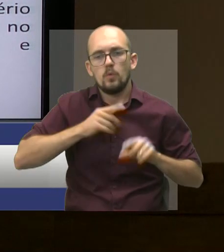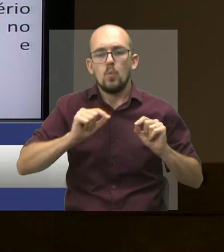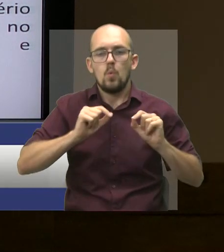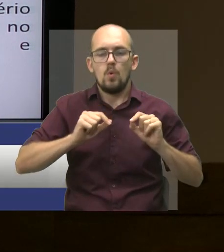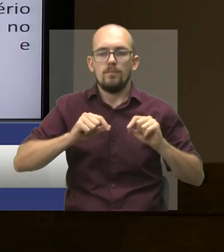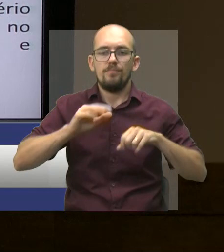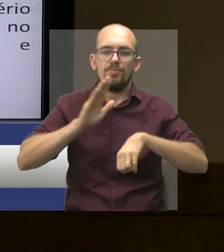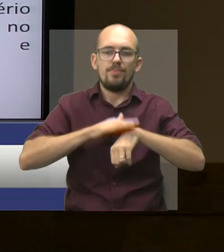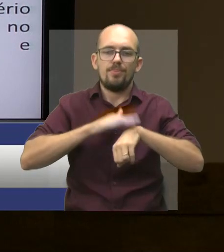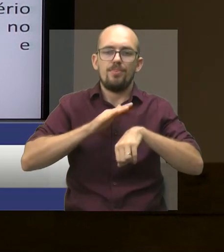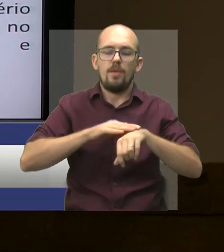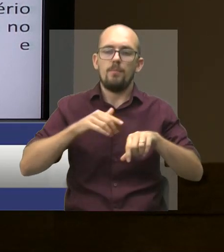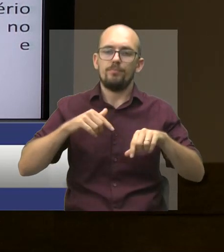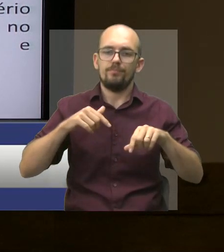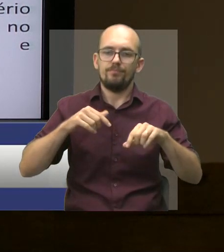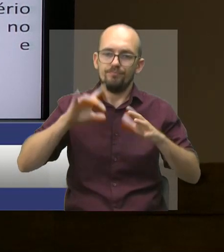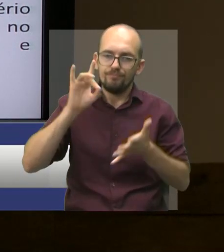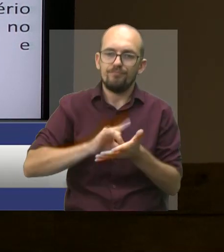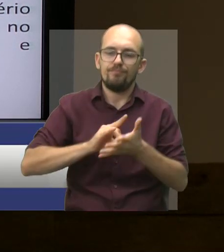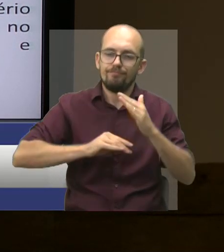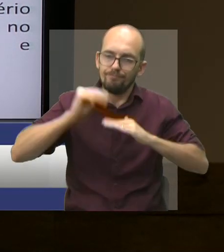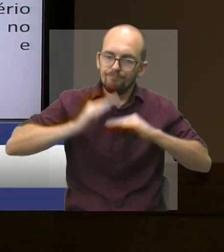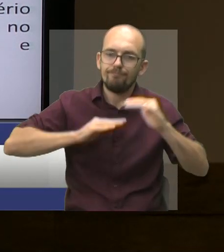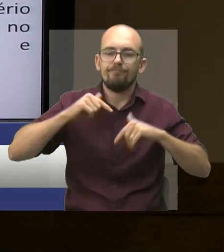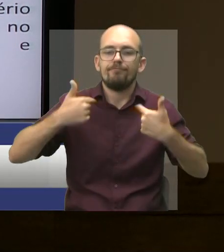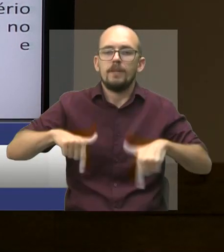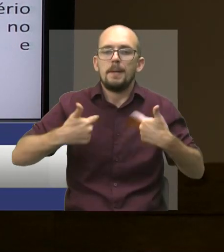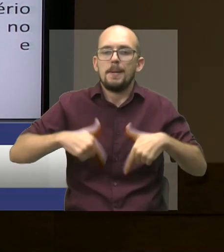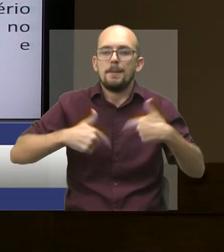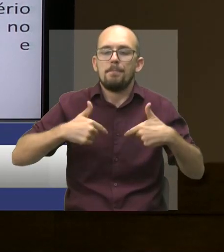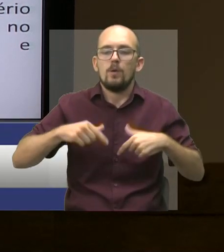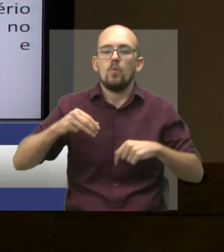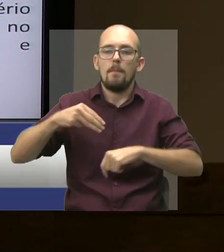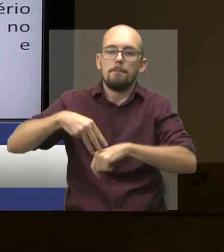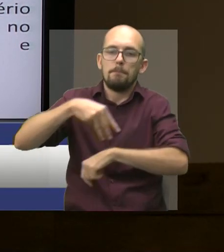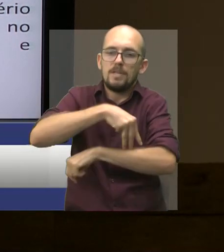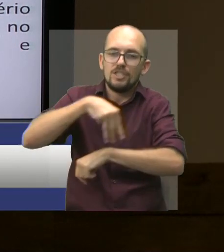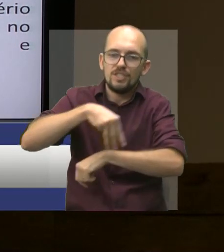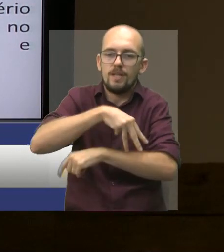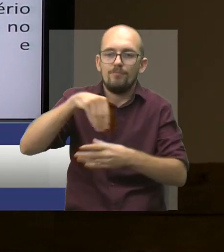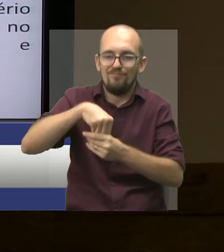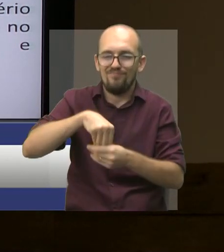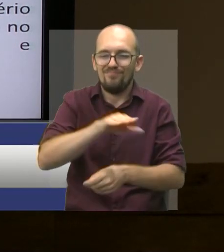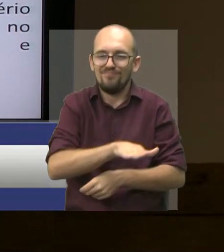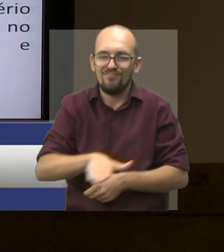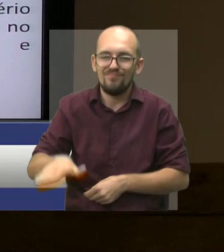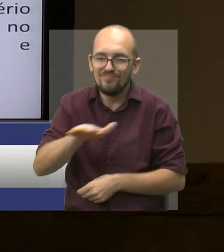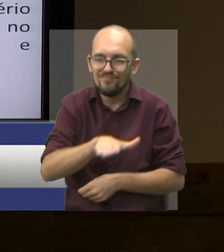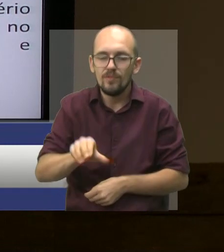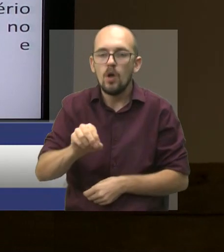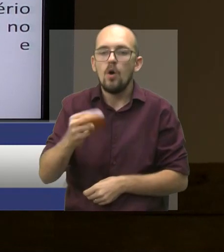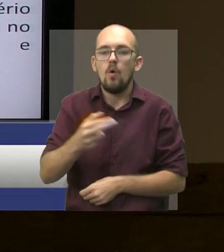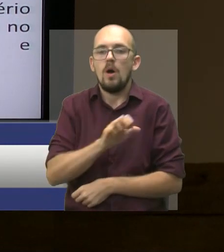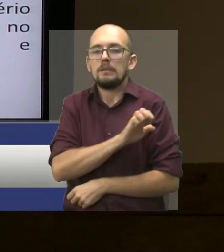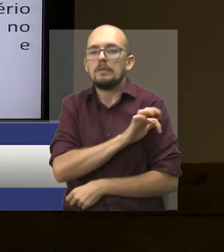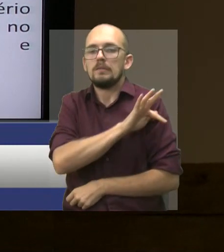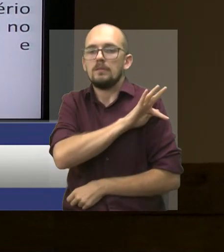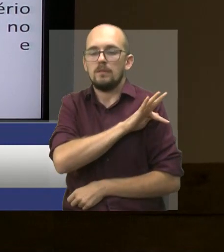do tempo de efetivo exercício das funções de magistério na educação infantil e no ensino fundamental e